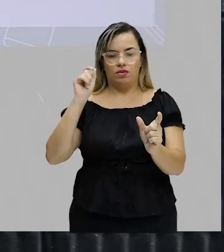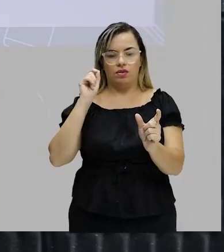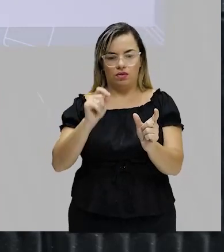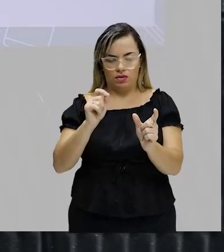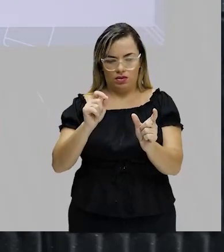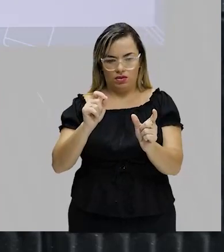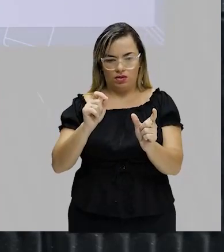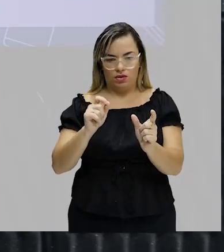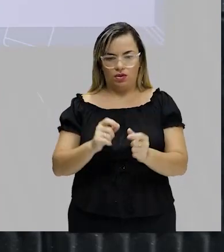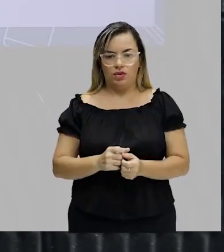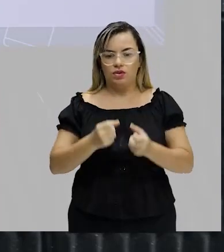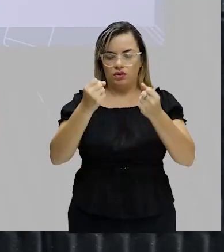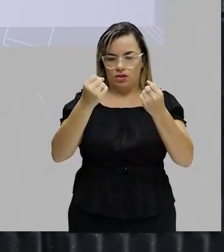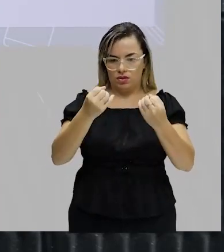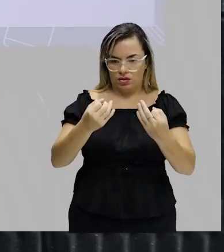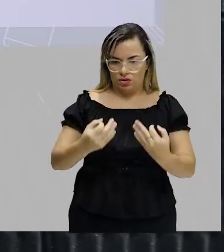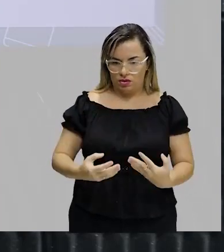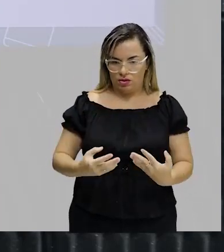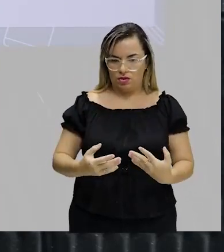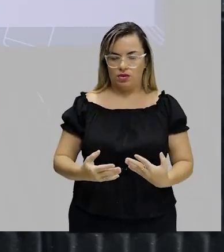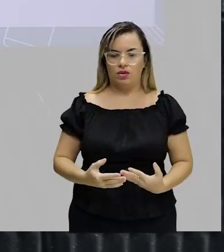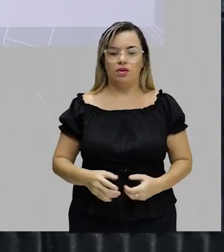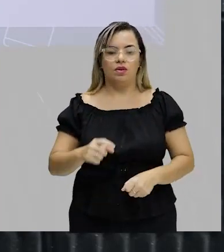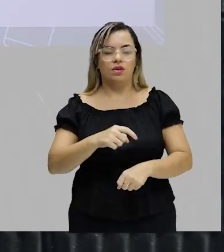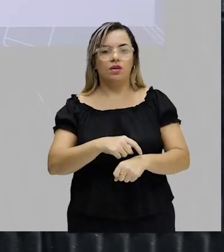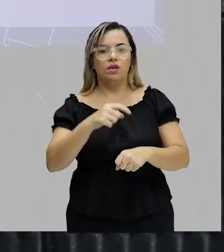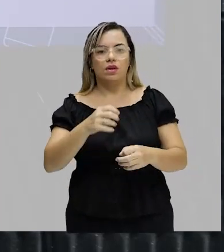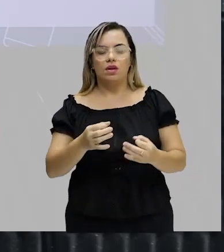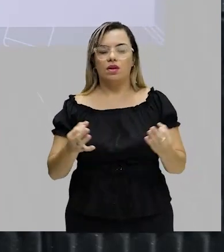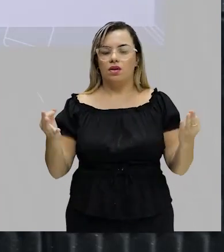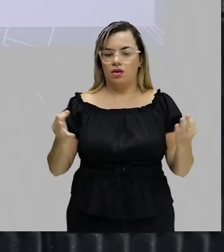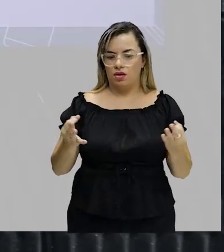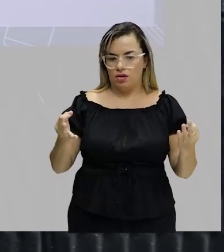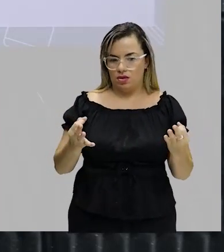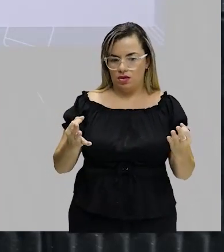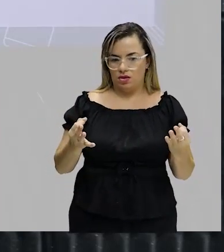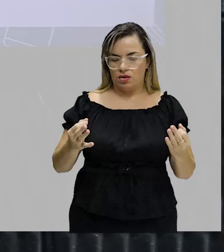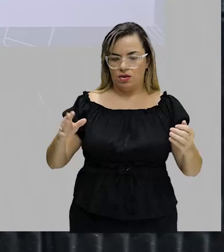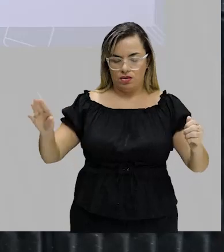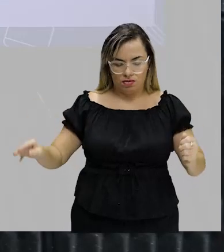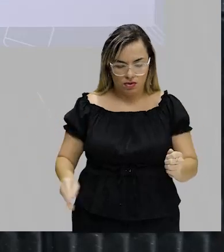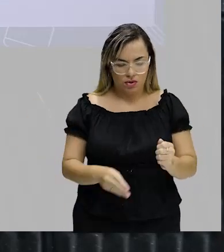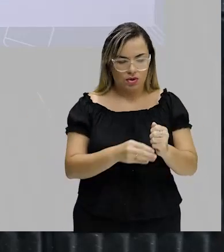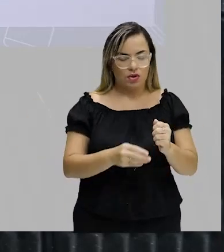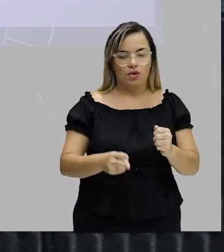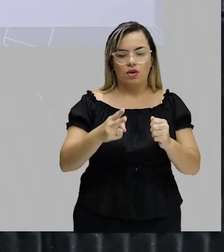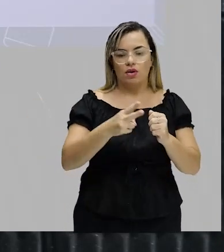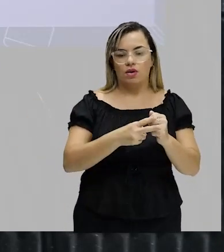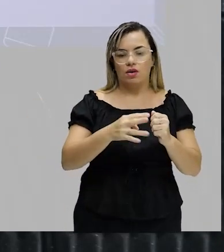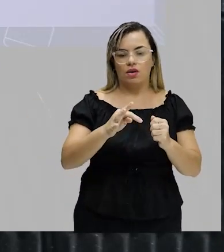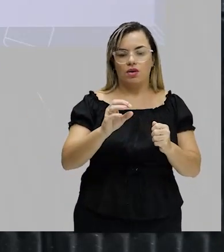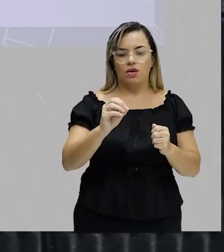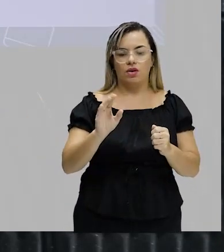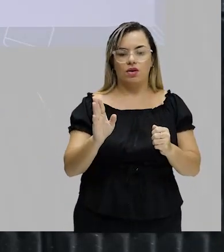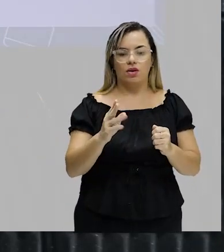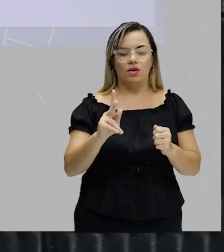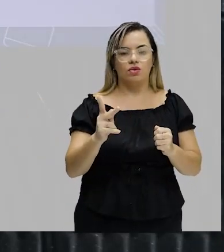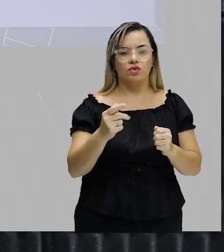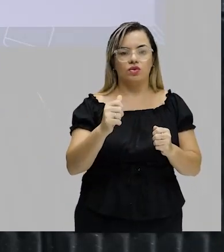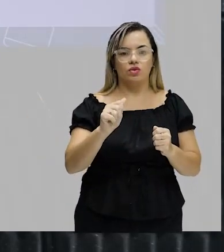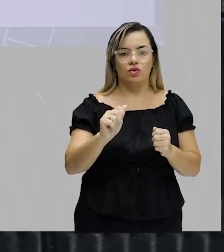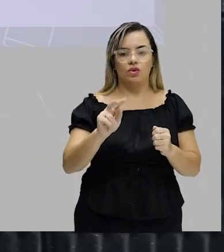tempos perfeitos, a obrigatoriedade é esse verbo auxiliar aqui, tá? Então, nós vamos ter o verbo to have, que é o verbo